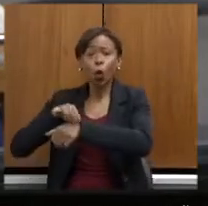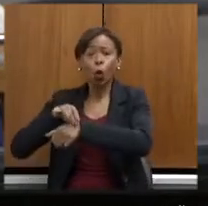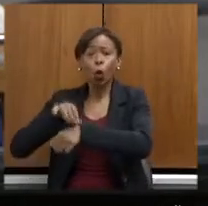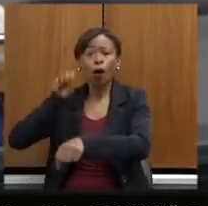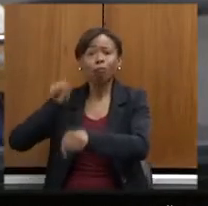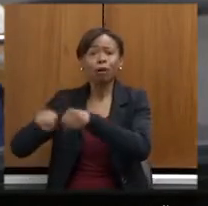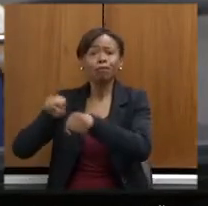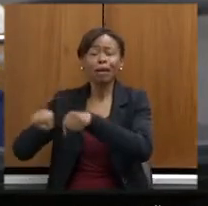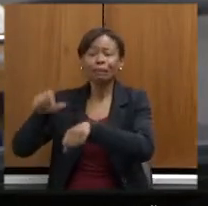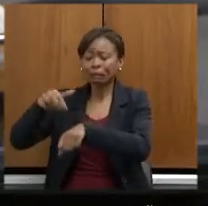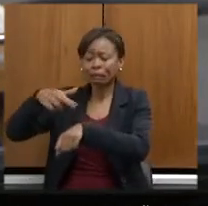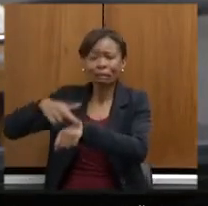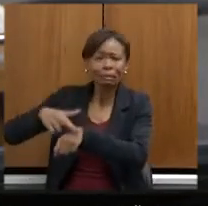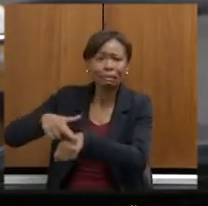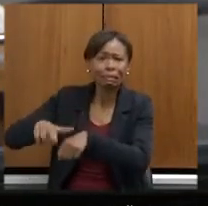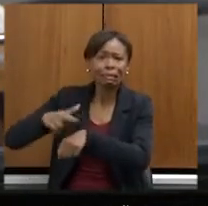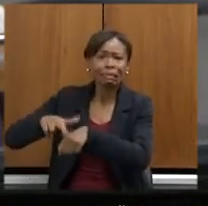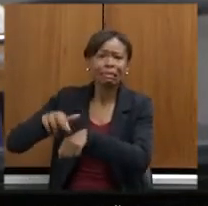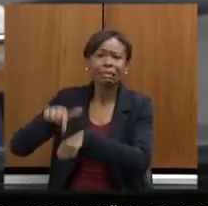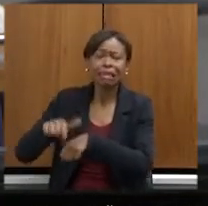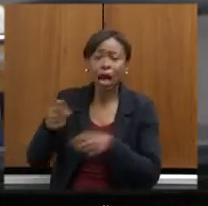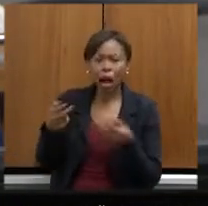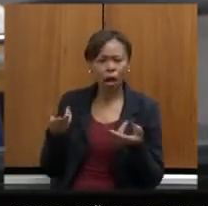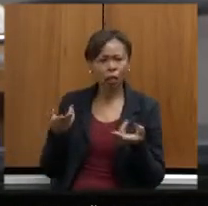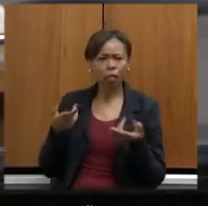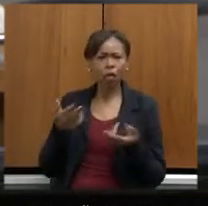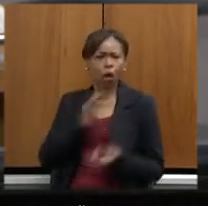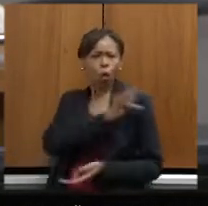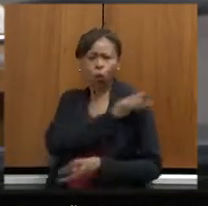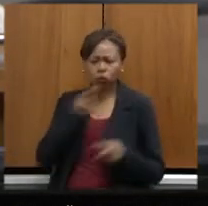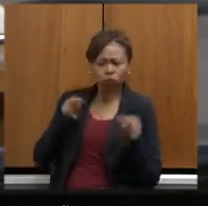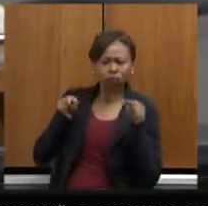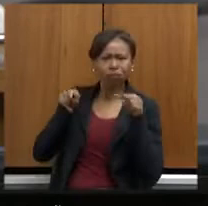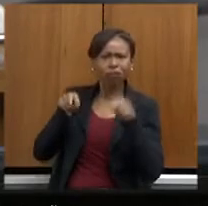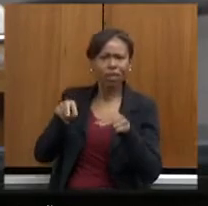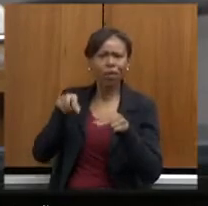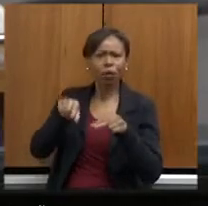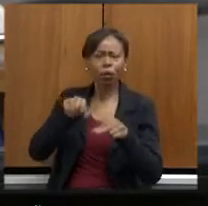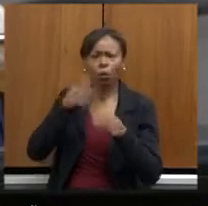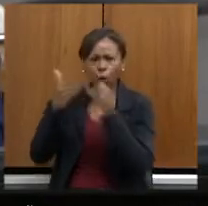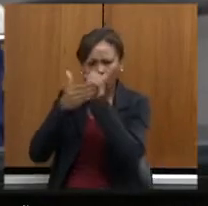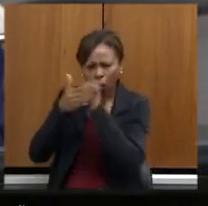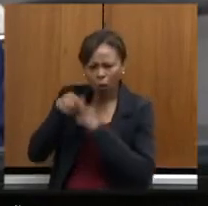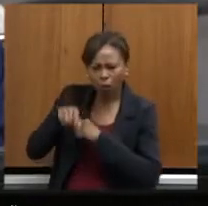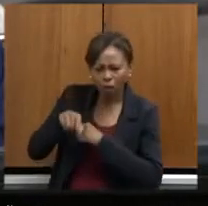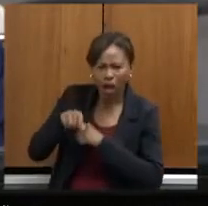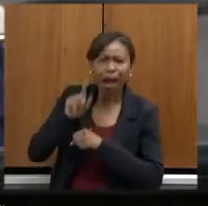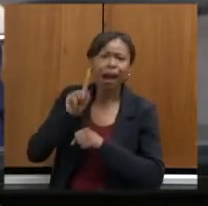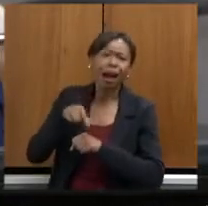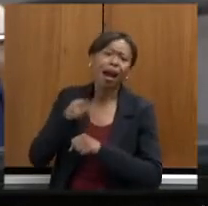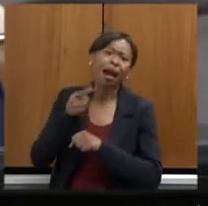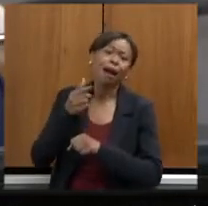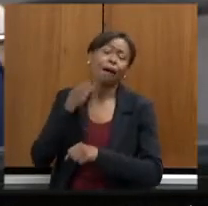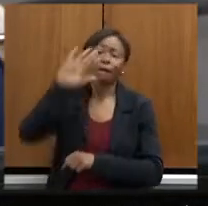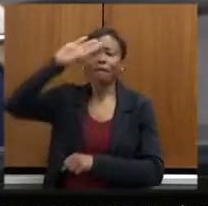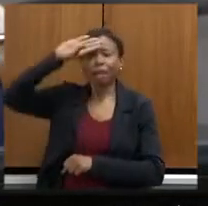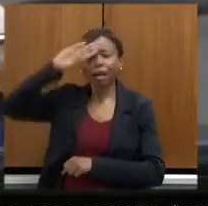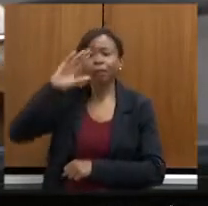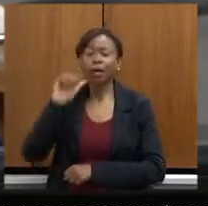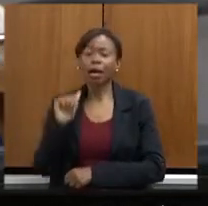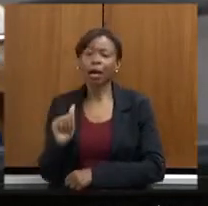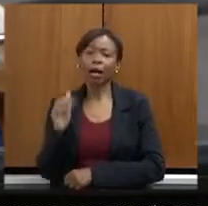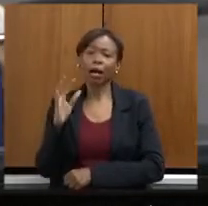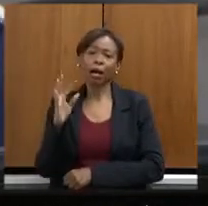nem Estadual que ele ver aquela lesão no suíno ele tem um sugestionamento que aquilo é febre aftosa então ele tem que